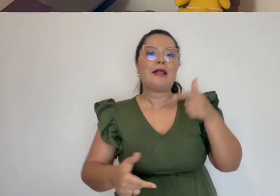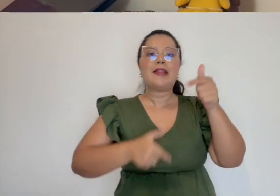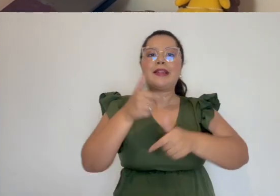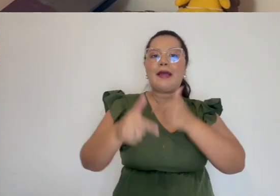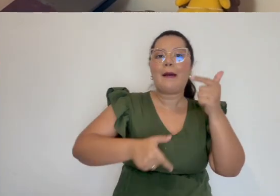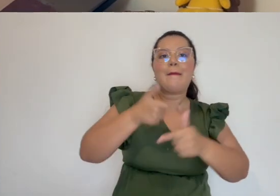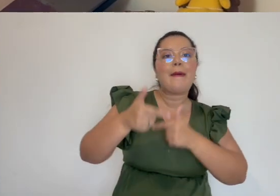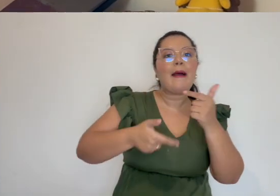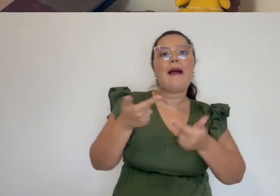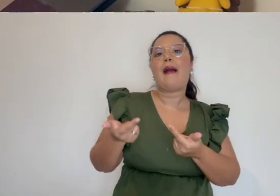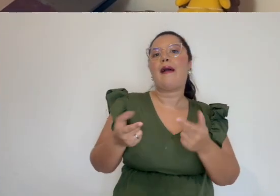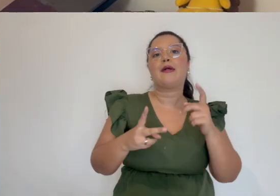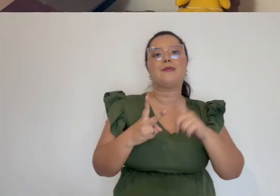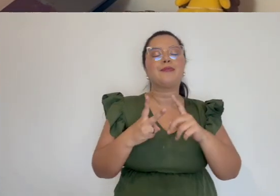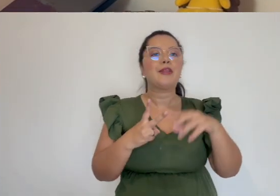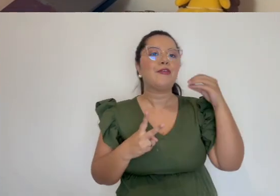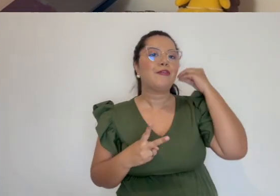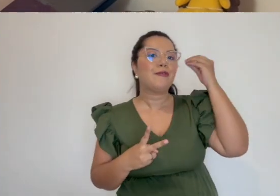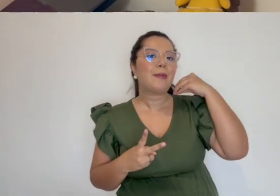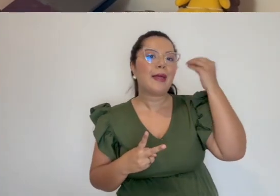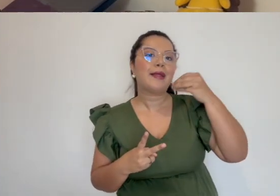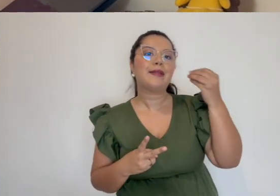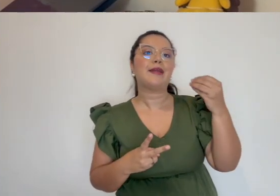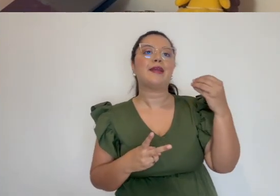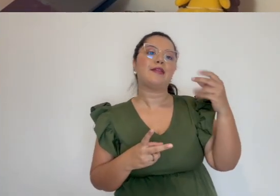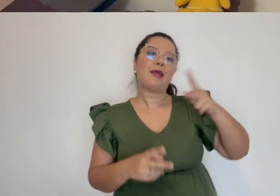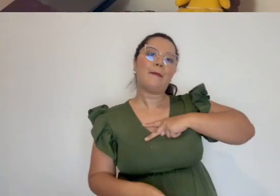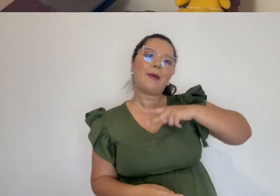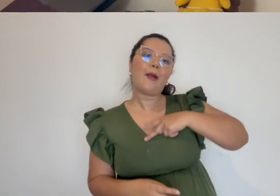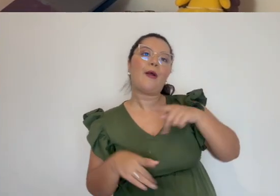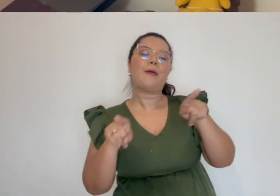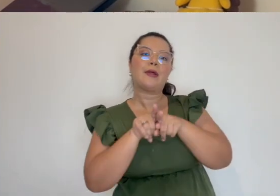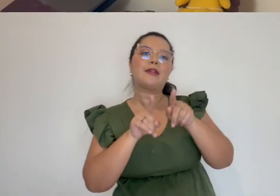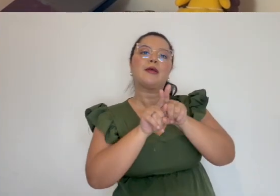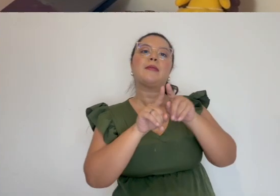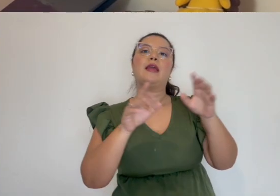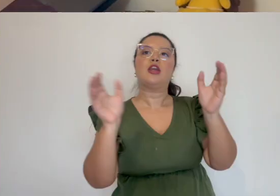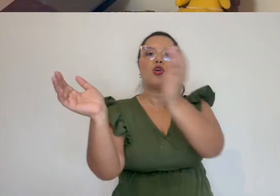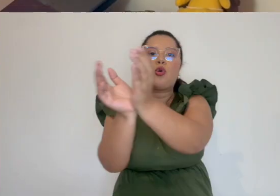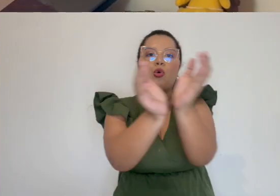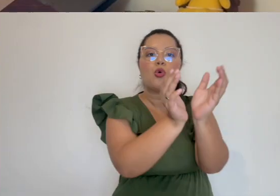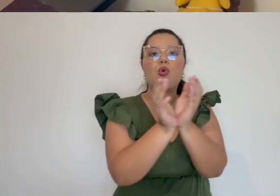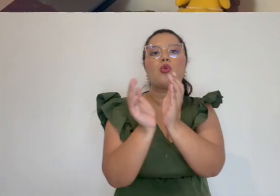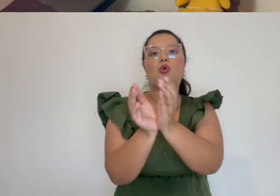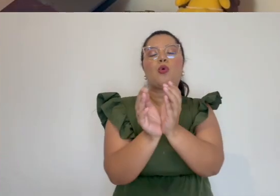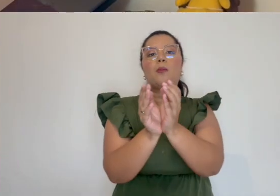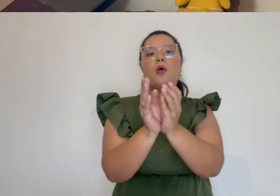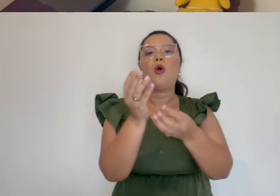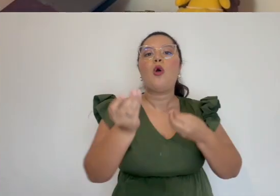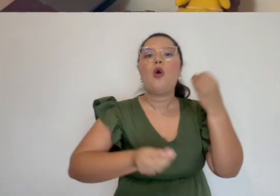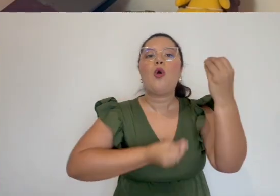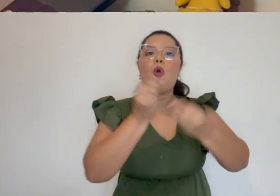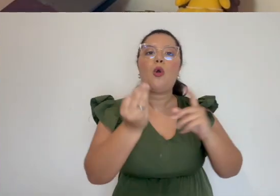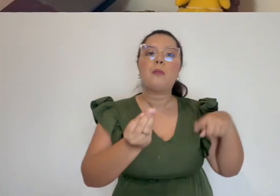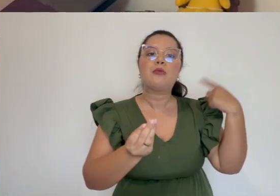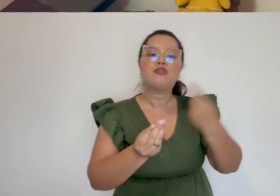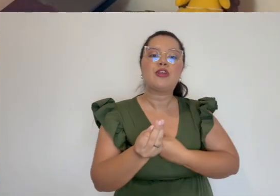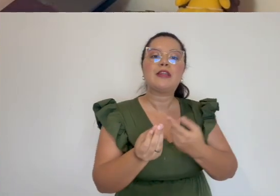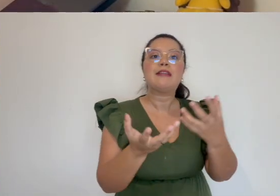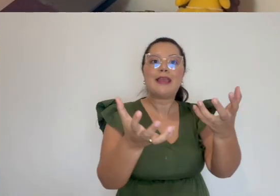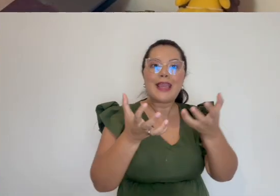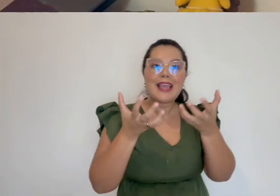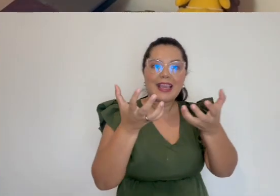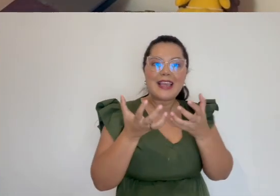dia. Carreira, vivências, tanto individuais quanto coletivas, a maneira como a gente